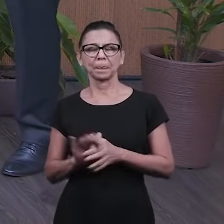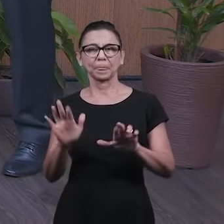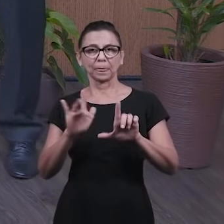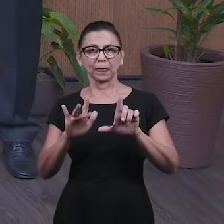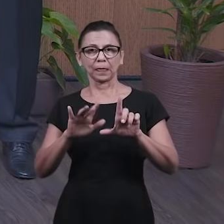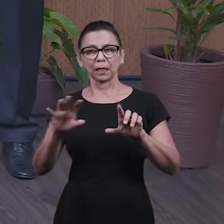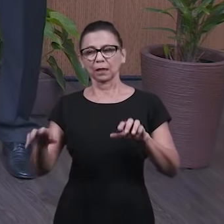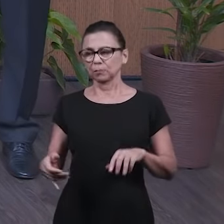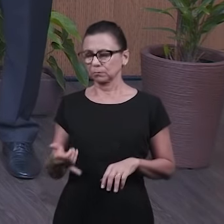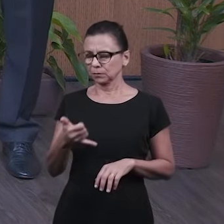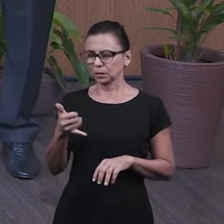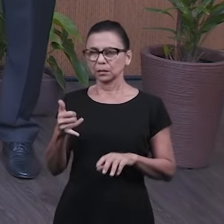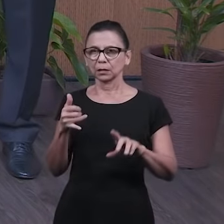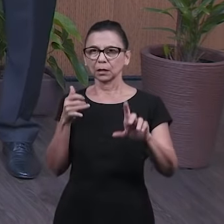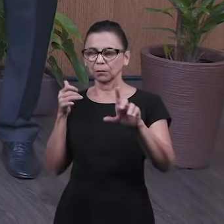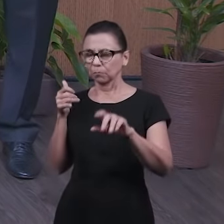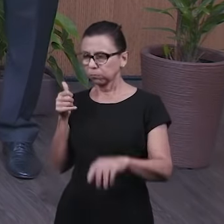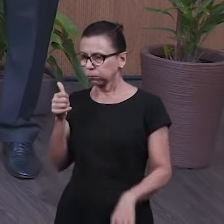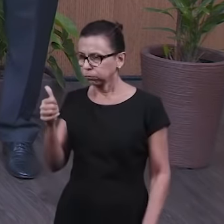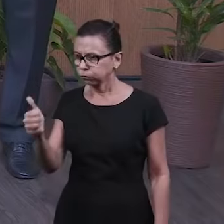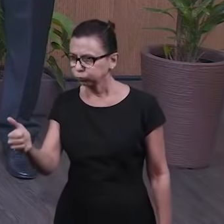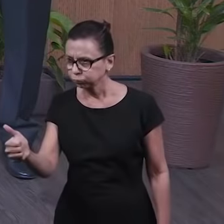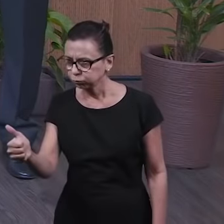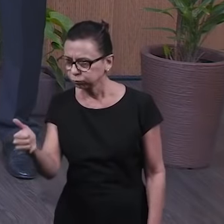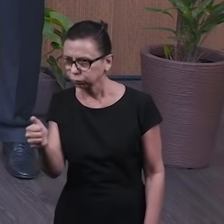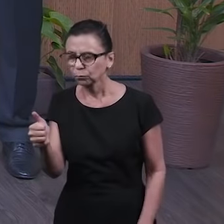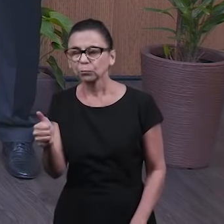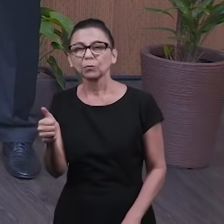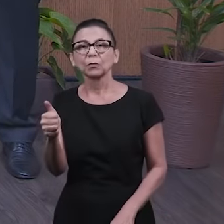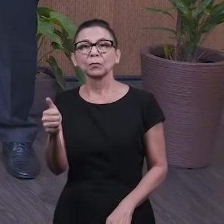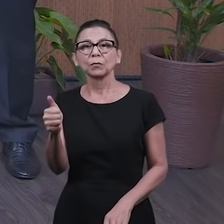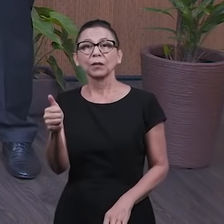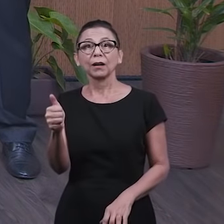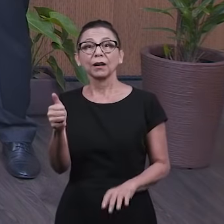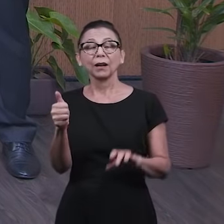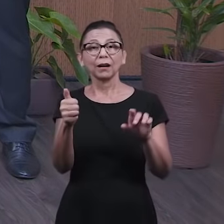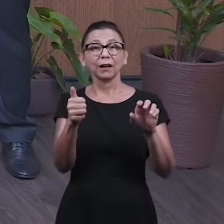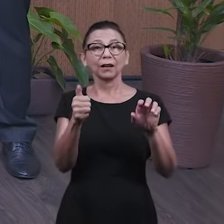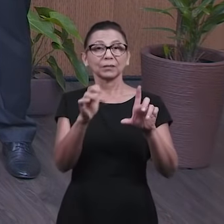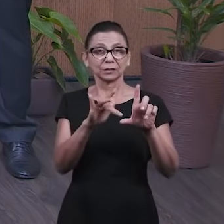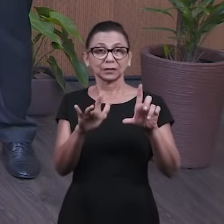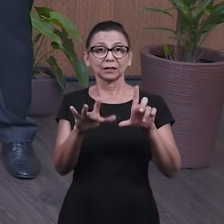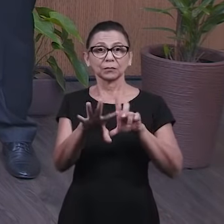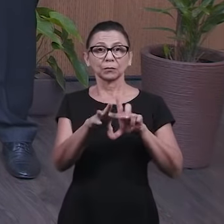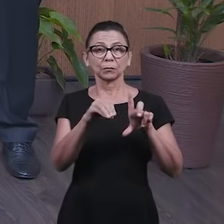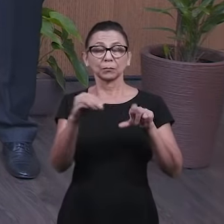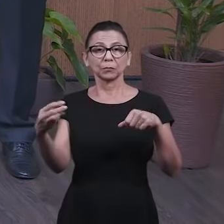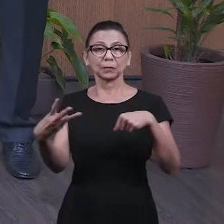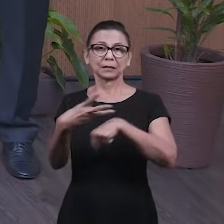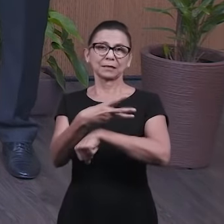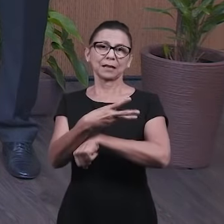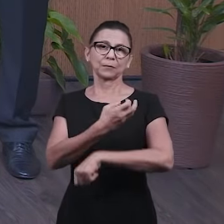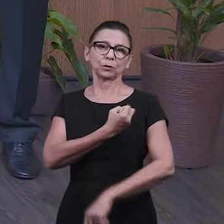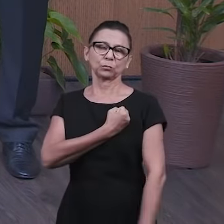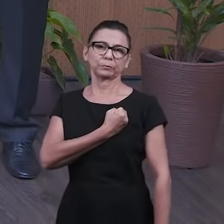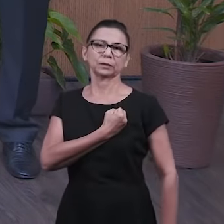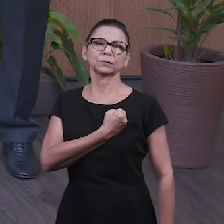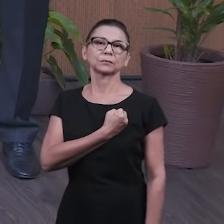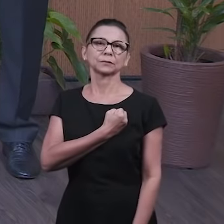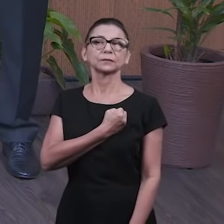celular, foque no QR Code, você vai ser direcionado para o número do WhatsApp. Ali estará, você